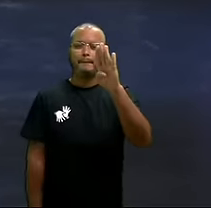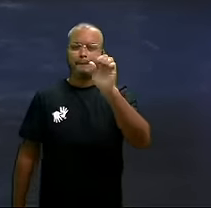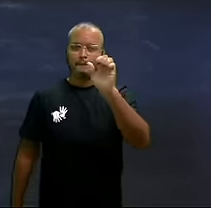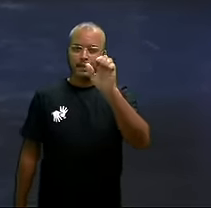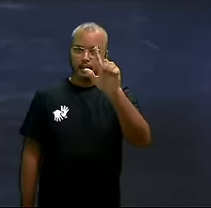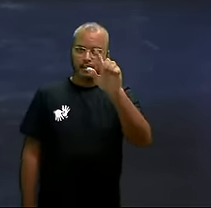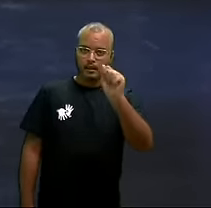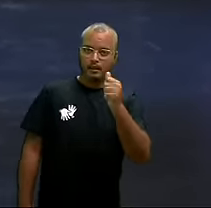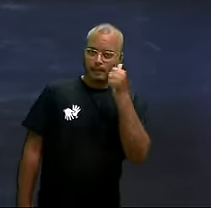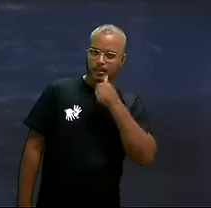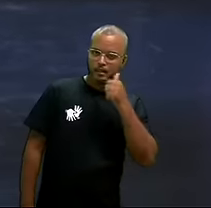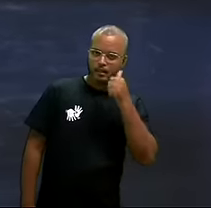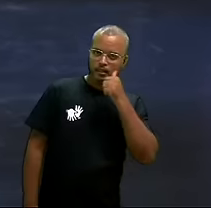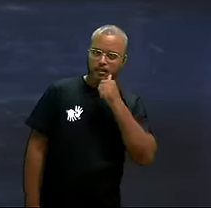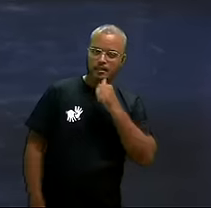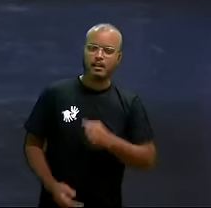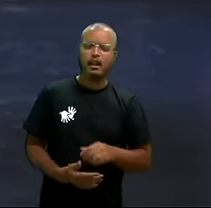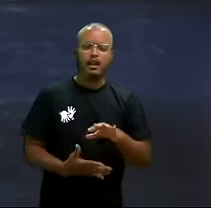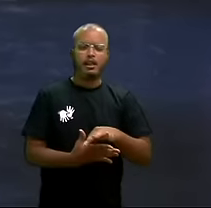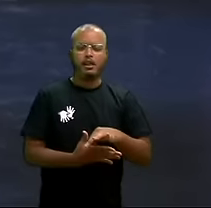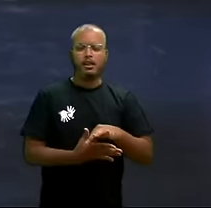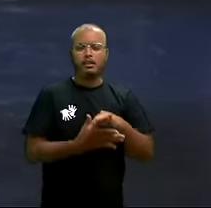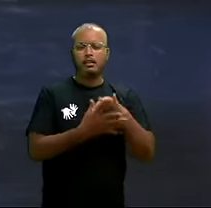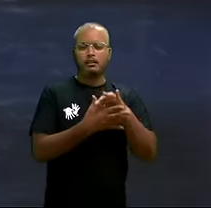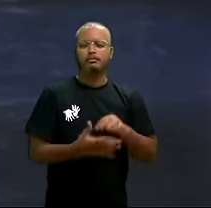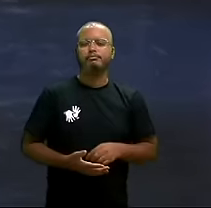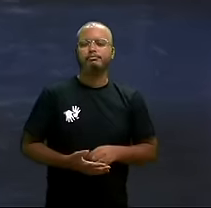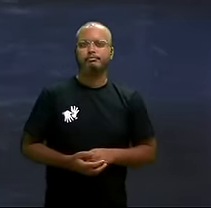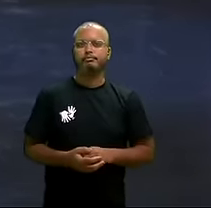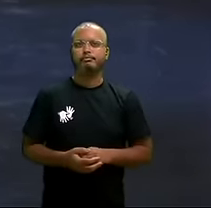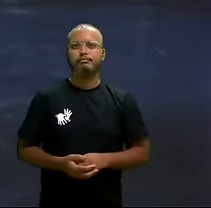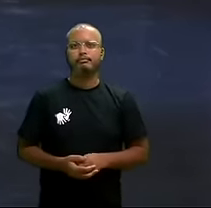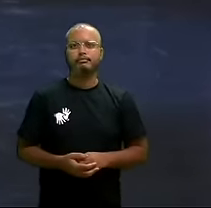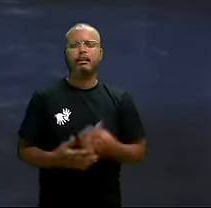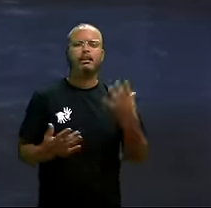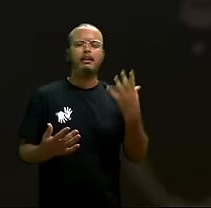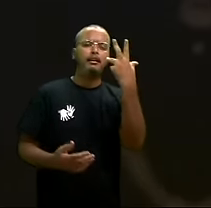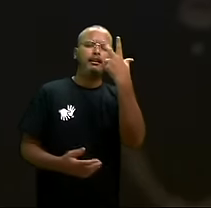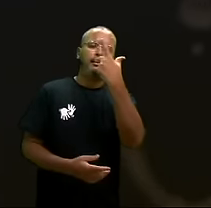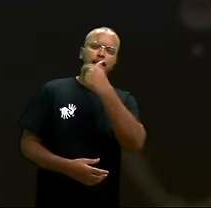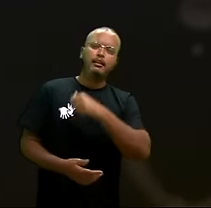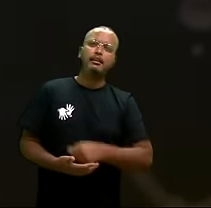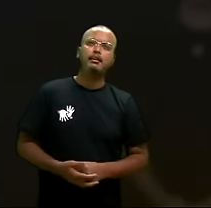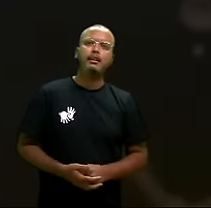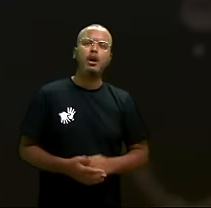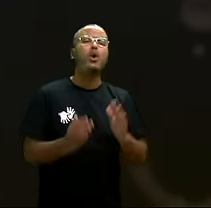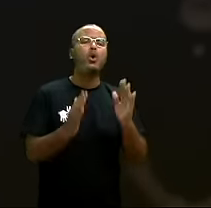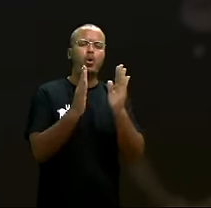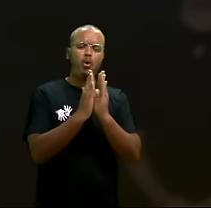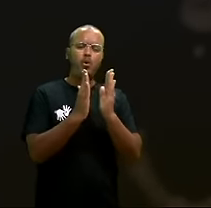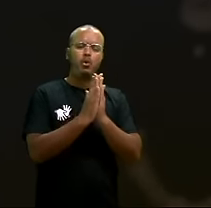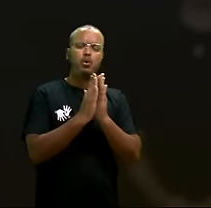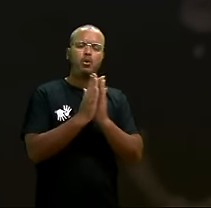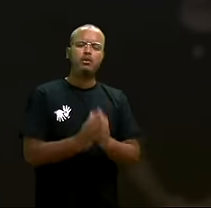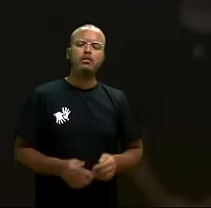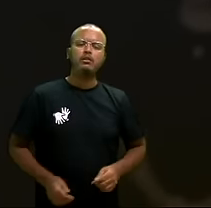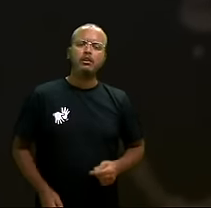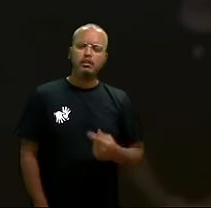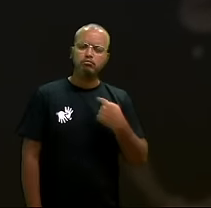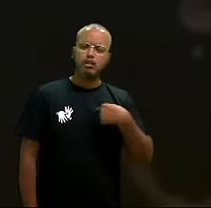só. Bela é a coisa. Vocês viram aqui ela ontem aqui? Vocês viram? Ela pegou e orou. Vamos orar? Ela, vou orar,